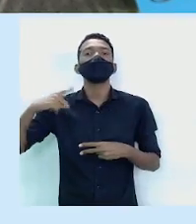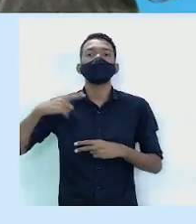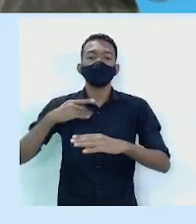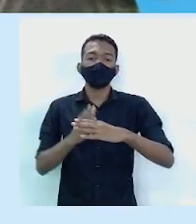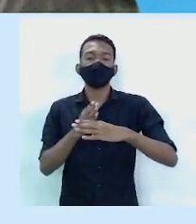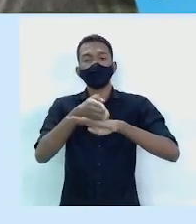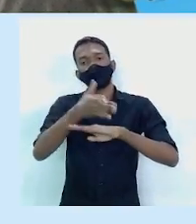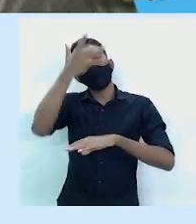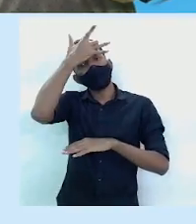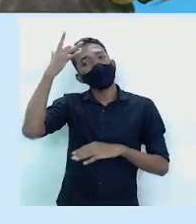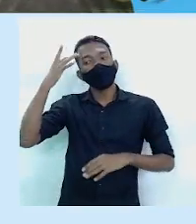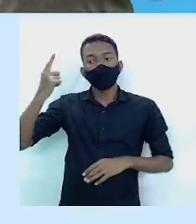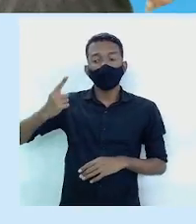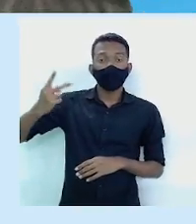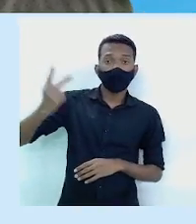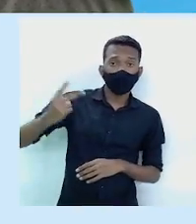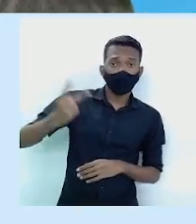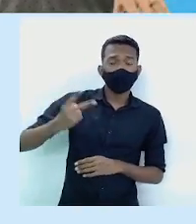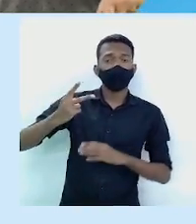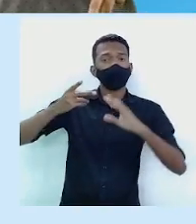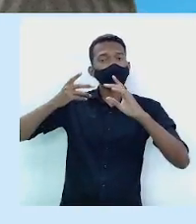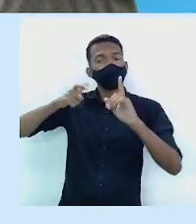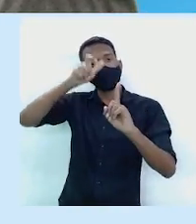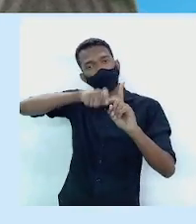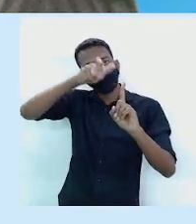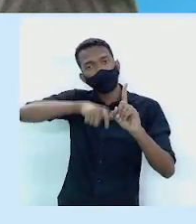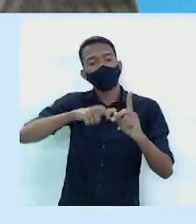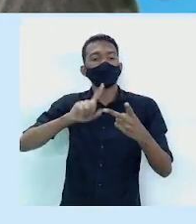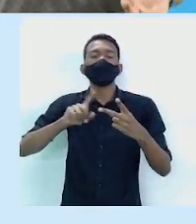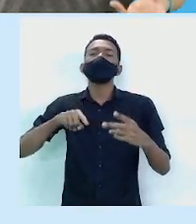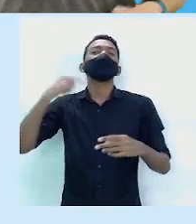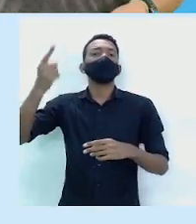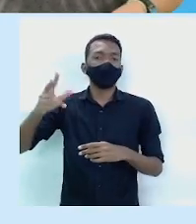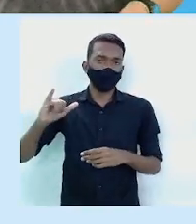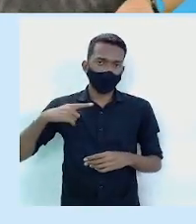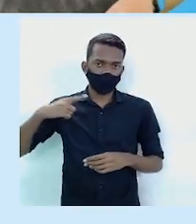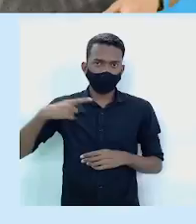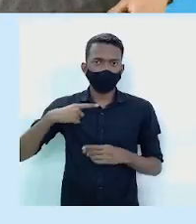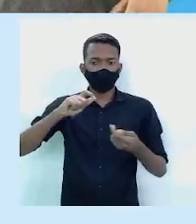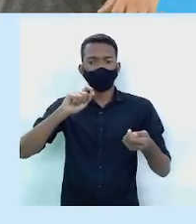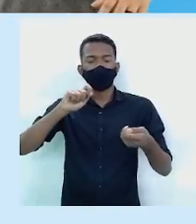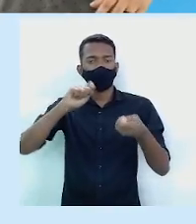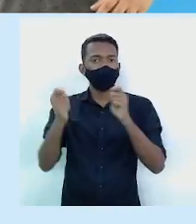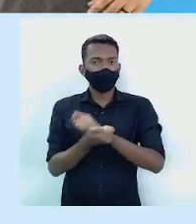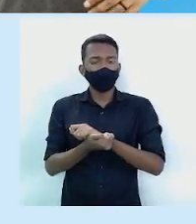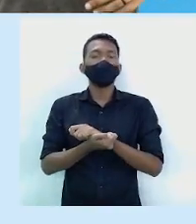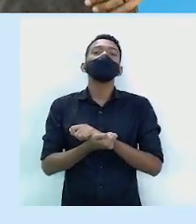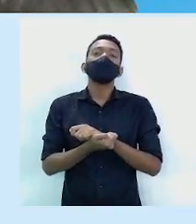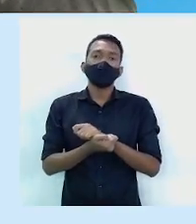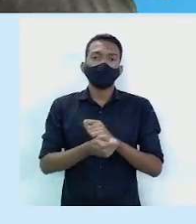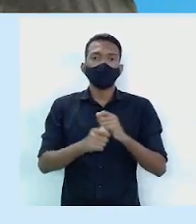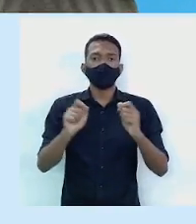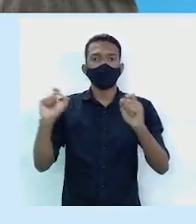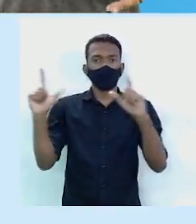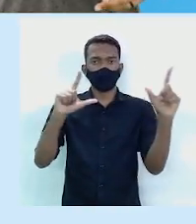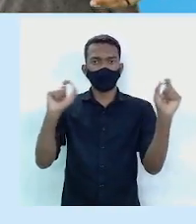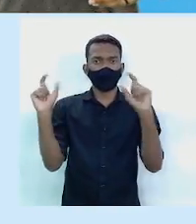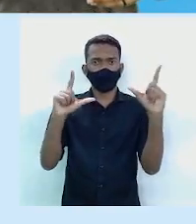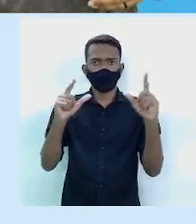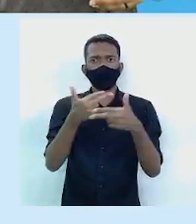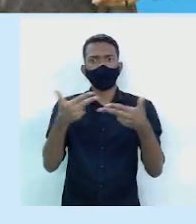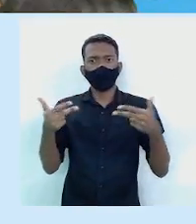de um segundo personagem, depois vamos ter uma troca de cenário, depois vamos ter